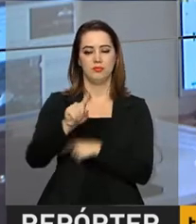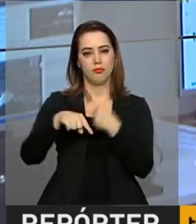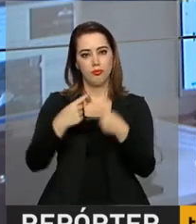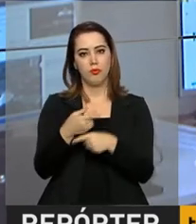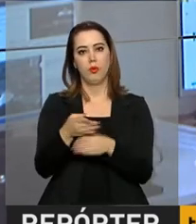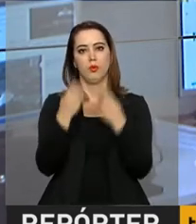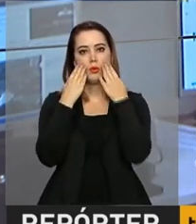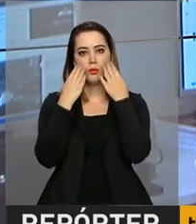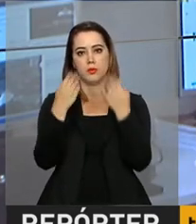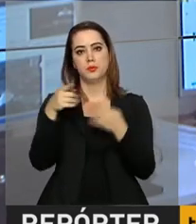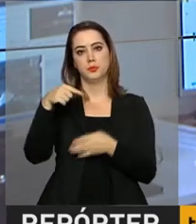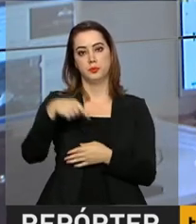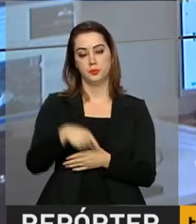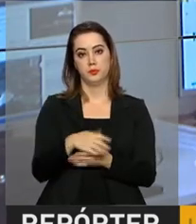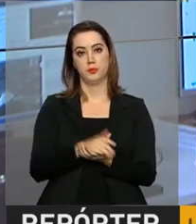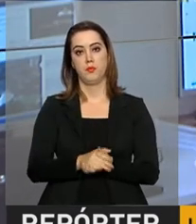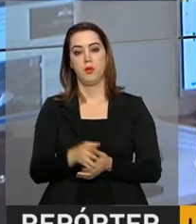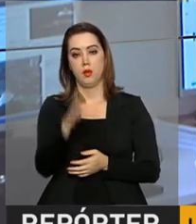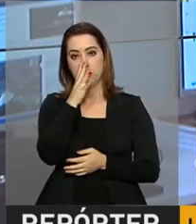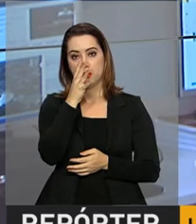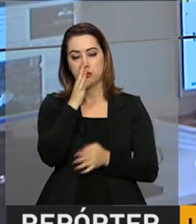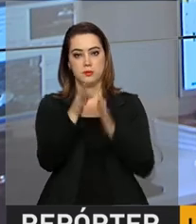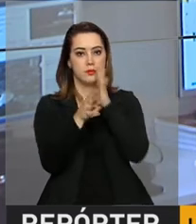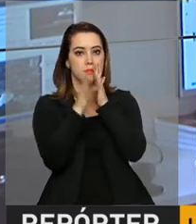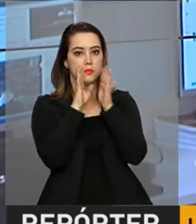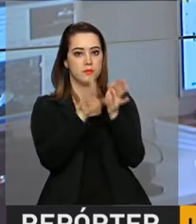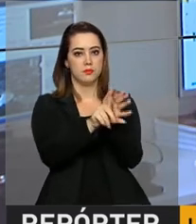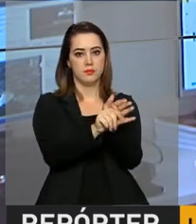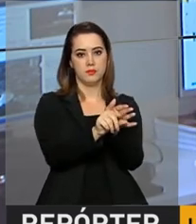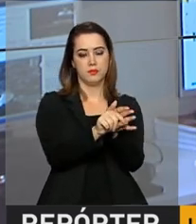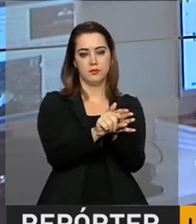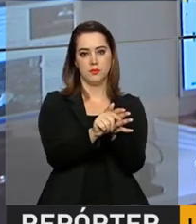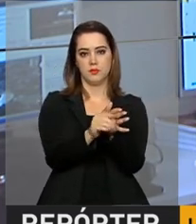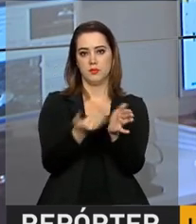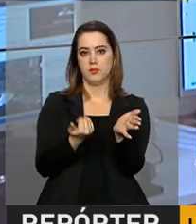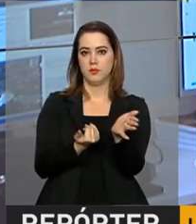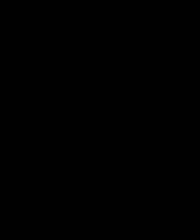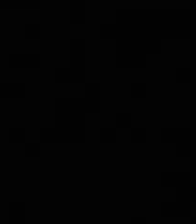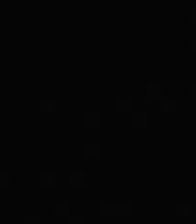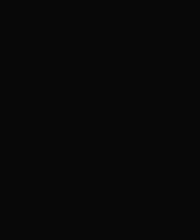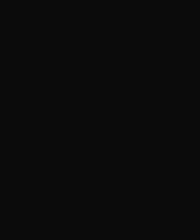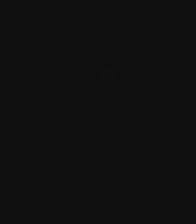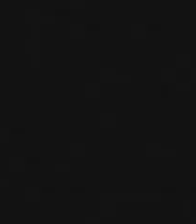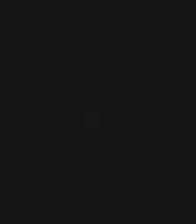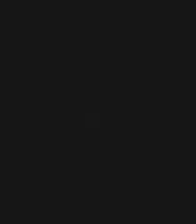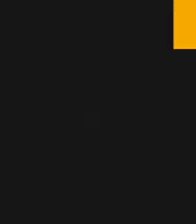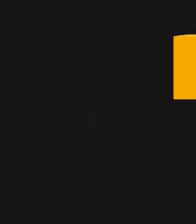próxima edição do Repórter NBR. Acompanhe também as novidades em nossas redes sociais.